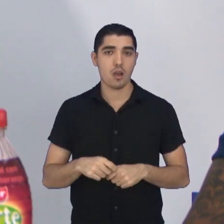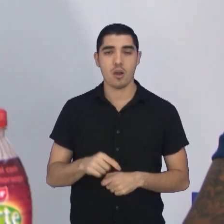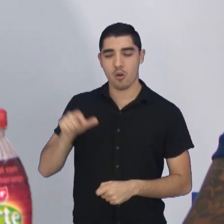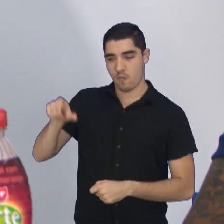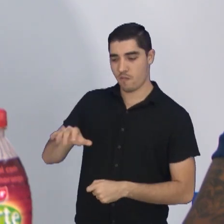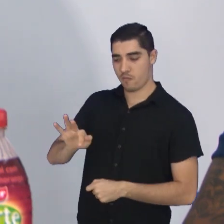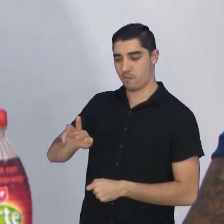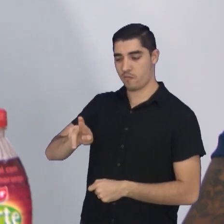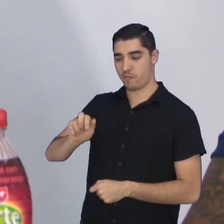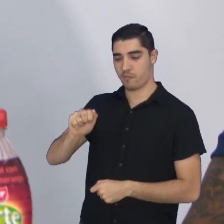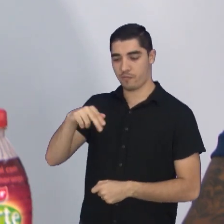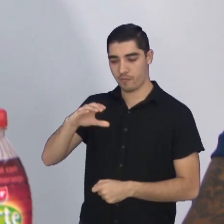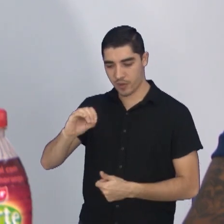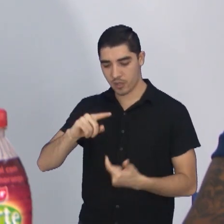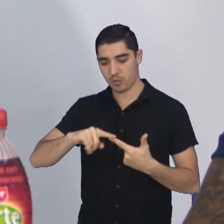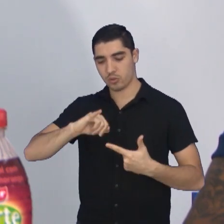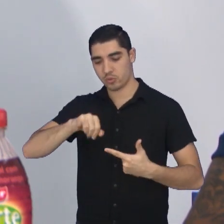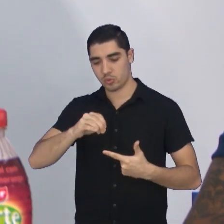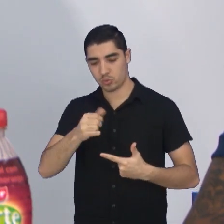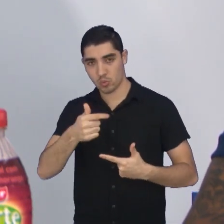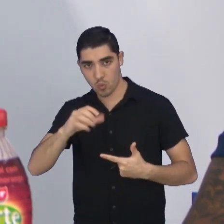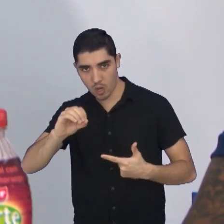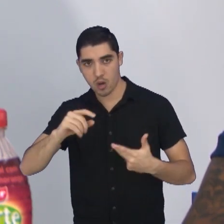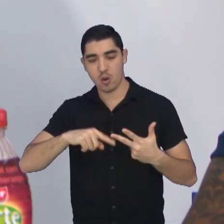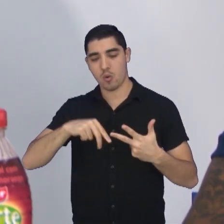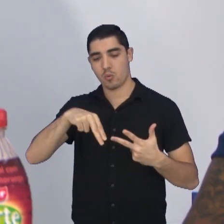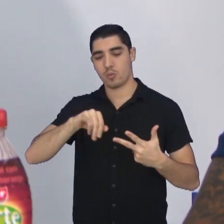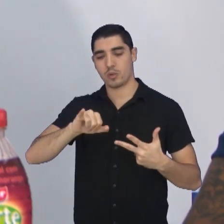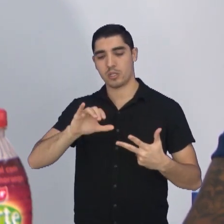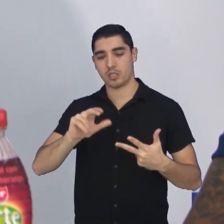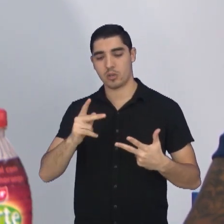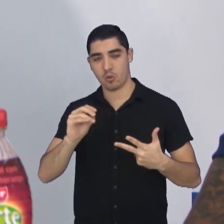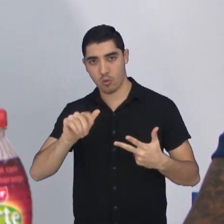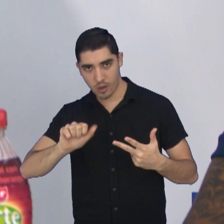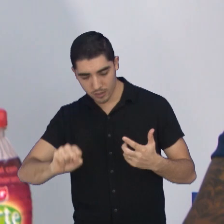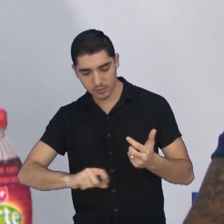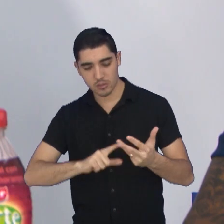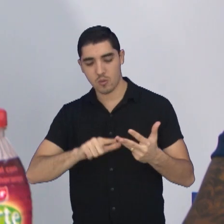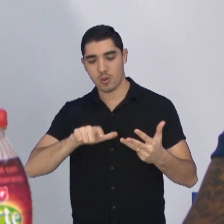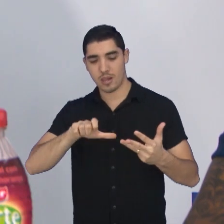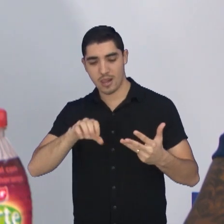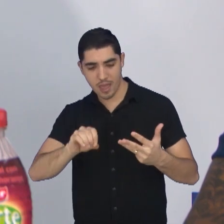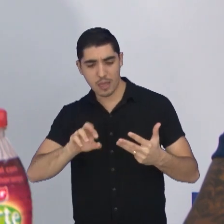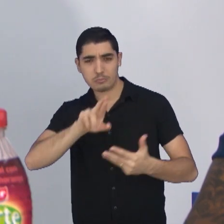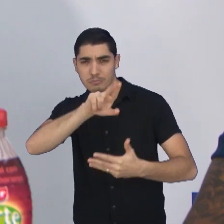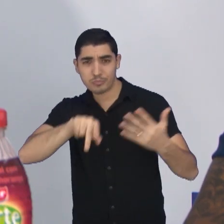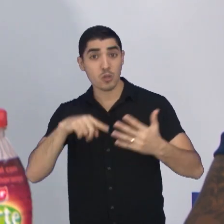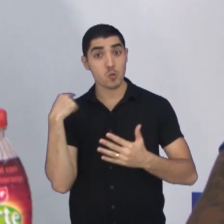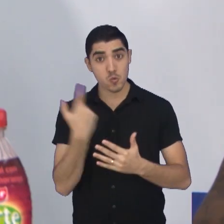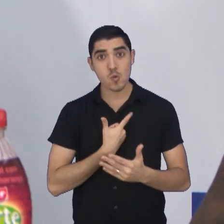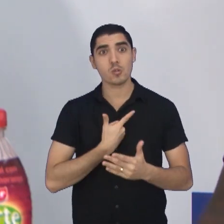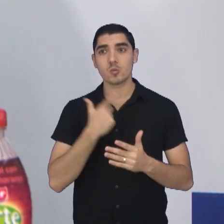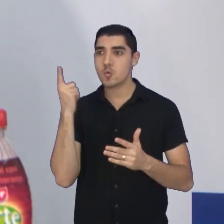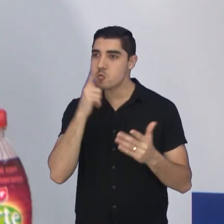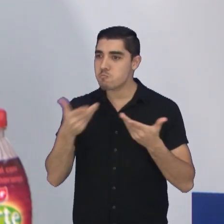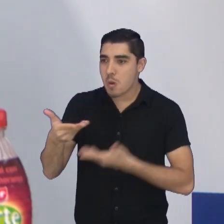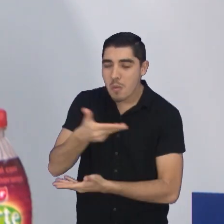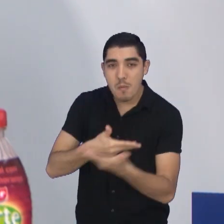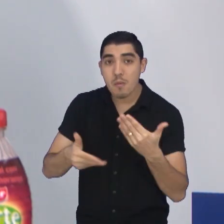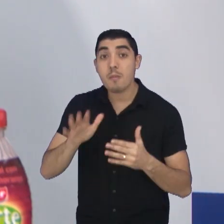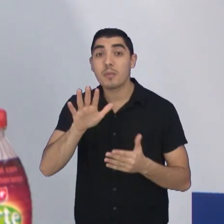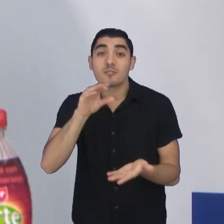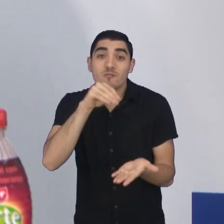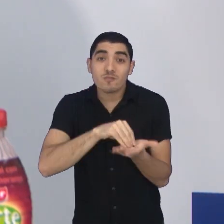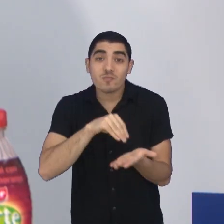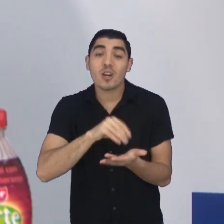com o João, com o Nicolas, o próprio Léo, Luiz Thiago, acho que nossa parte ofensiva funcionou, só aquela parte final,